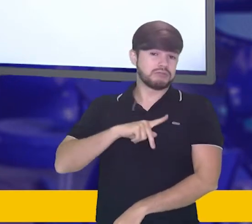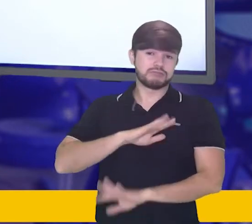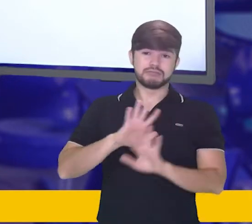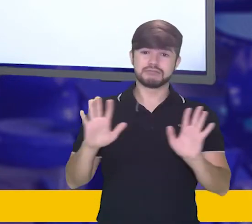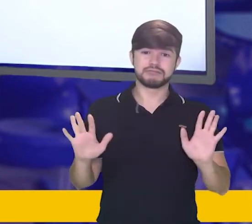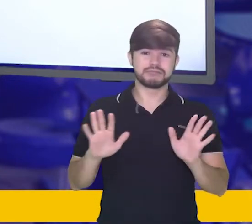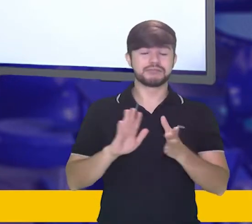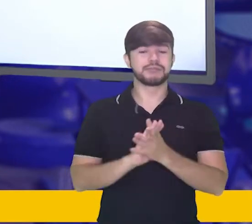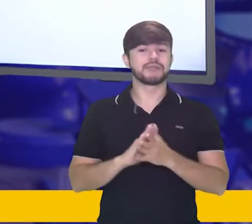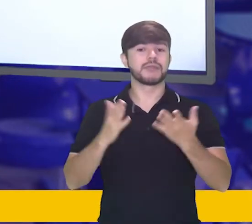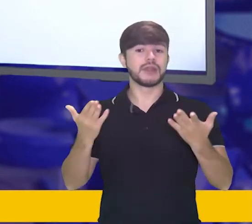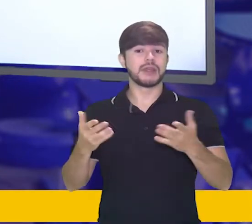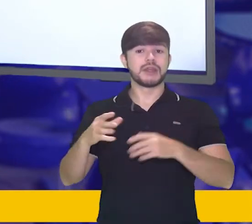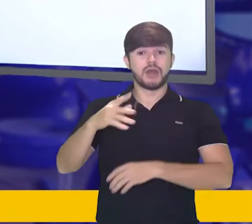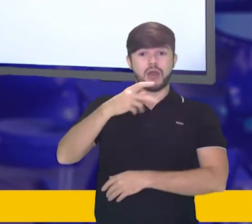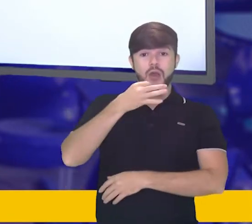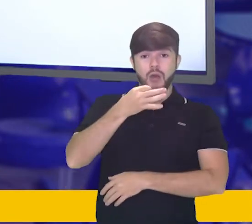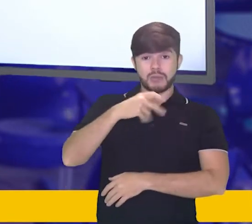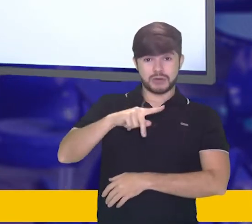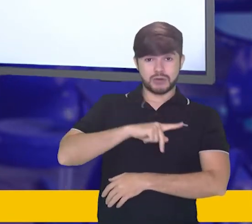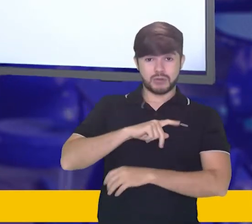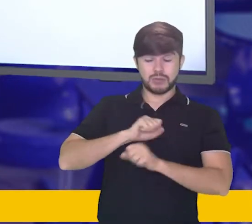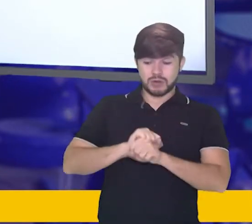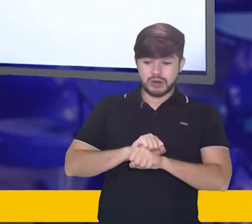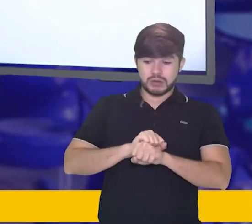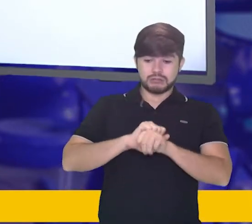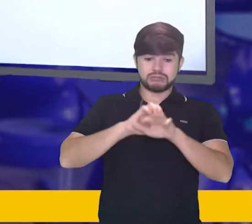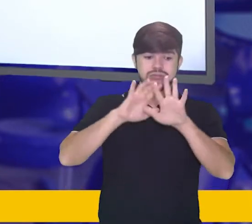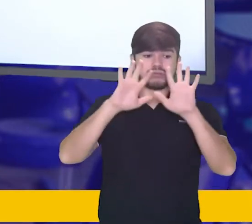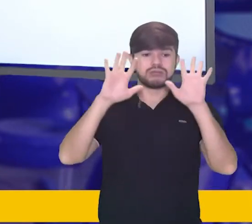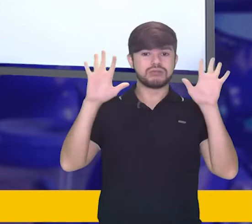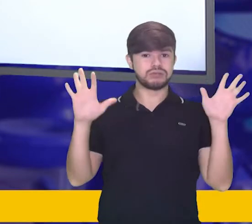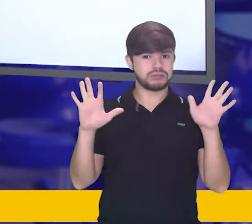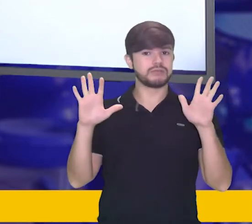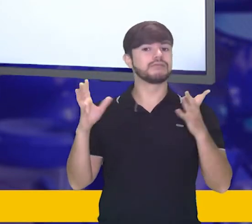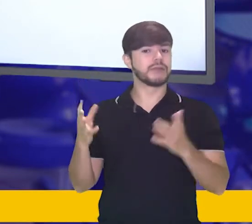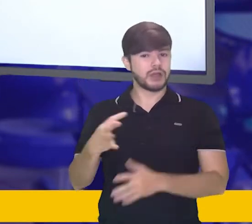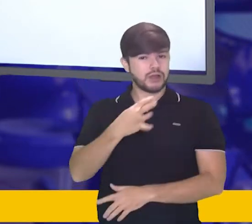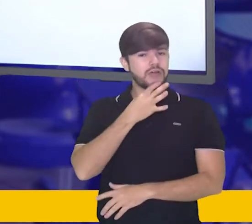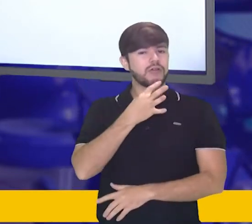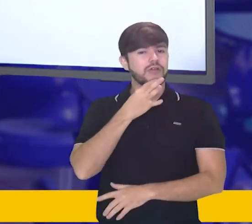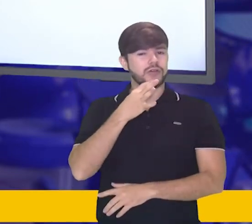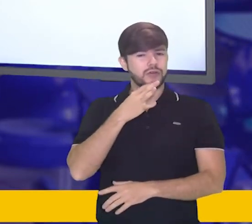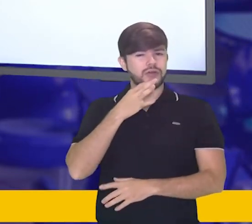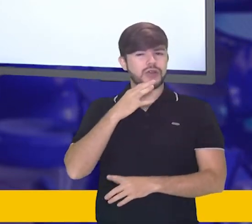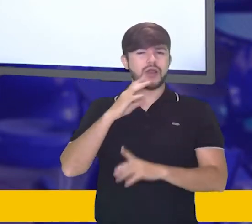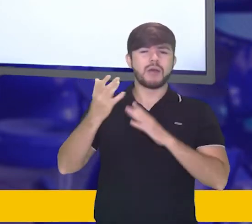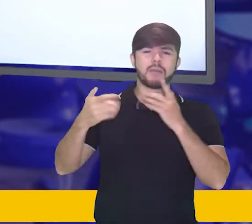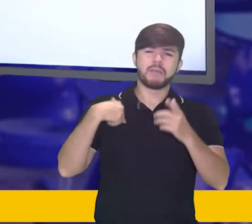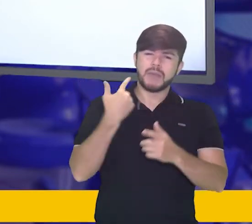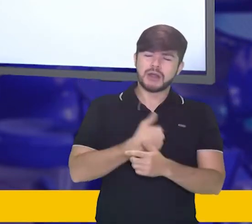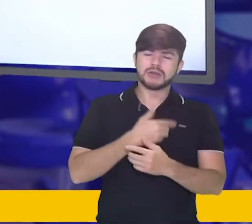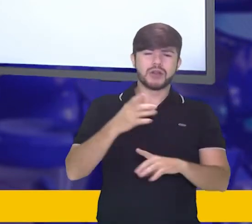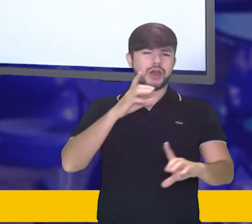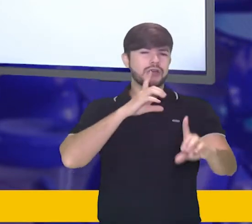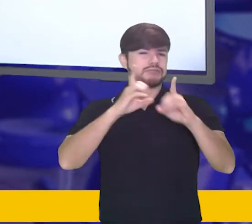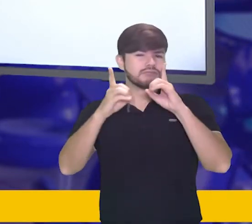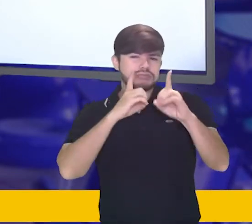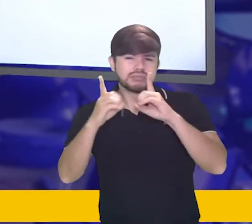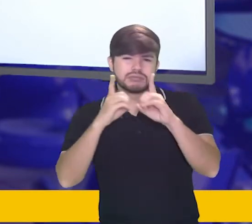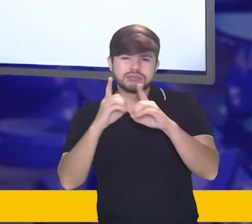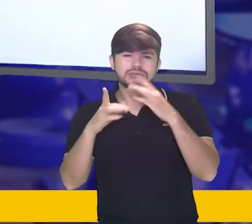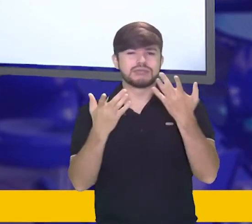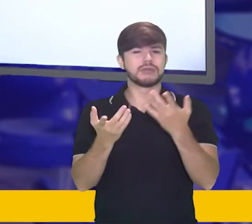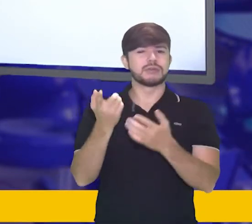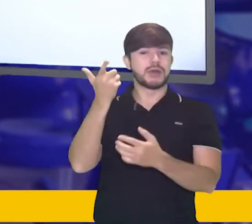é subjetiva. A subjetividade, ela é um sistema amplo, onde nós temos um conhecimento e nós